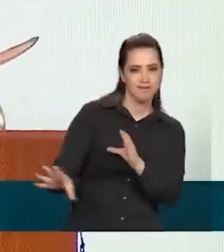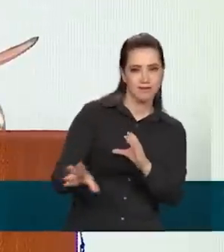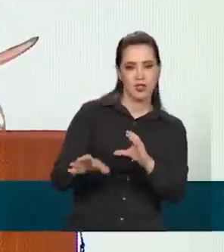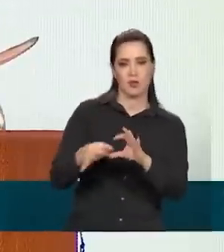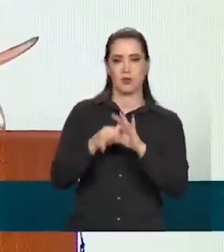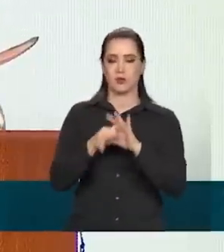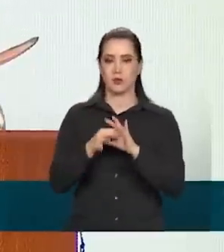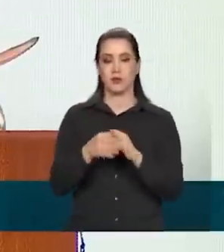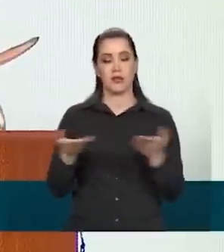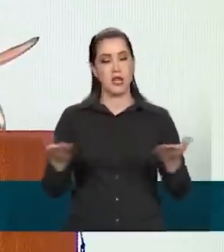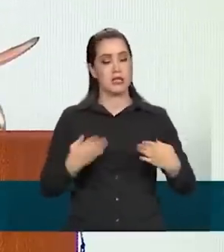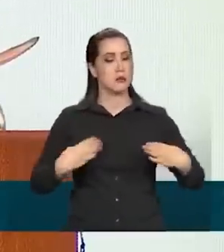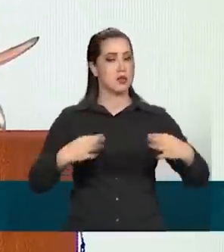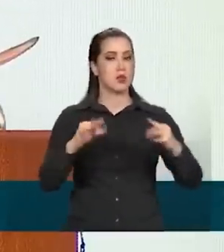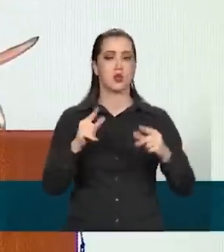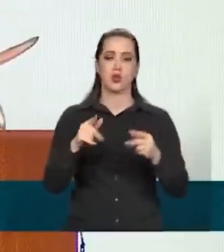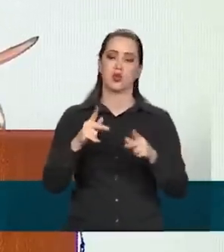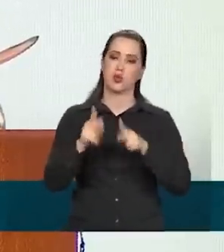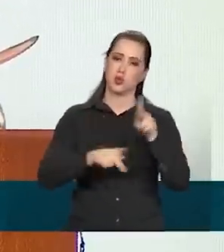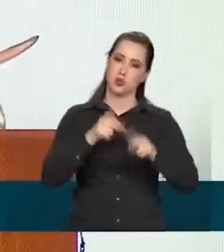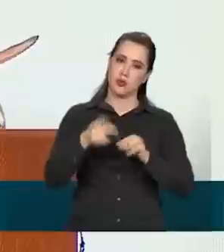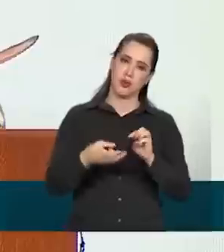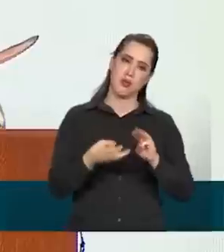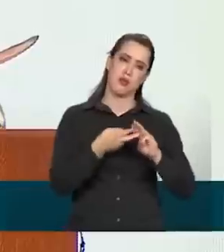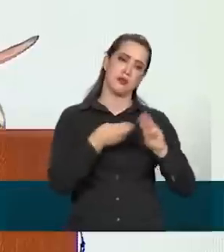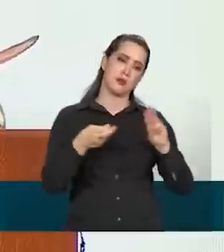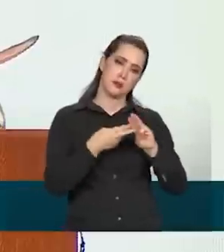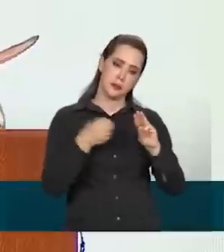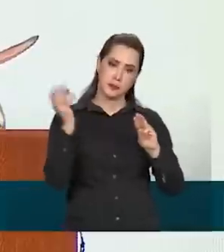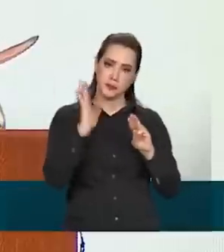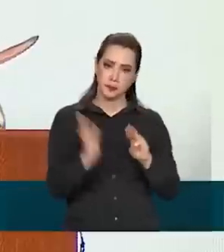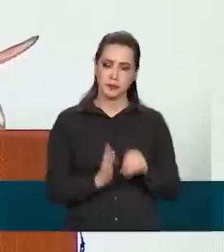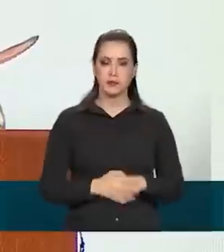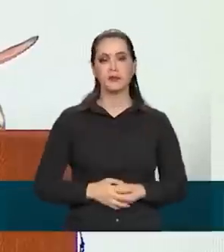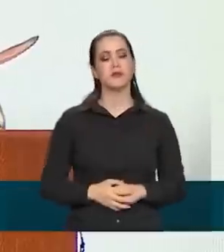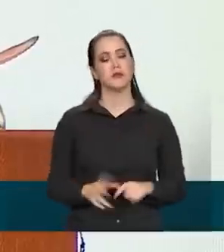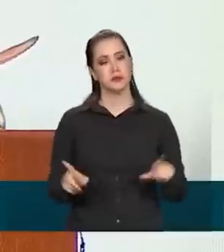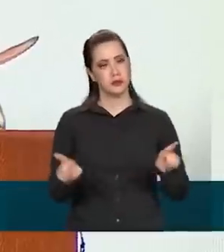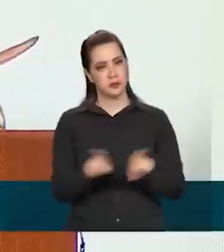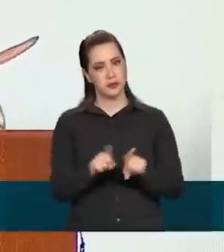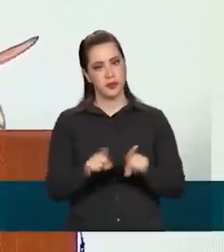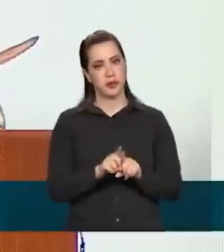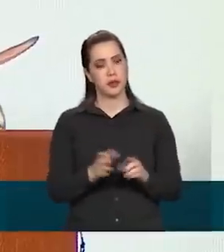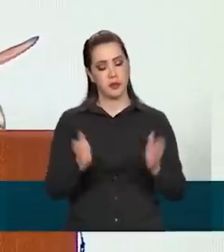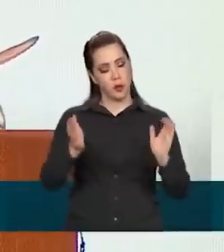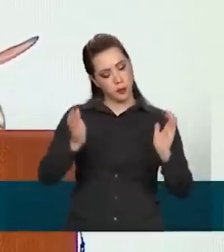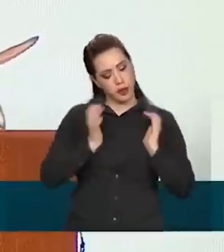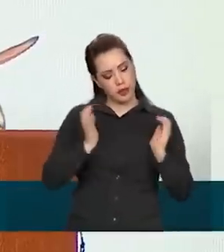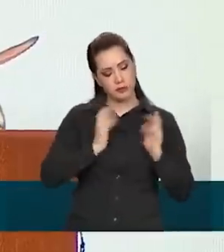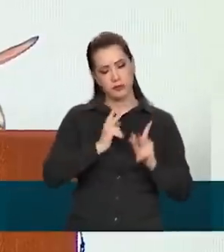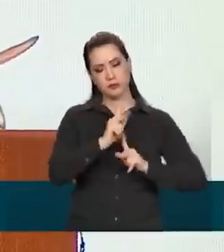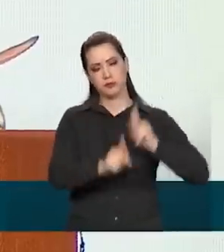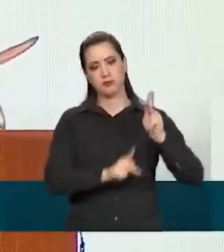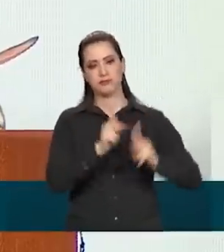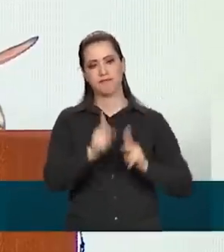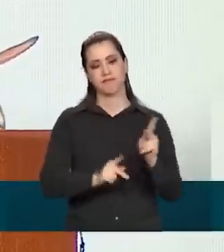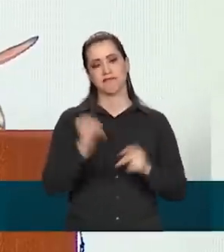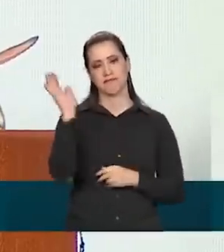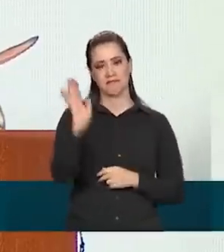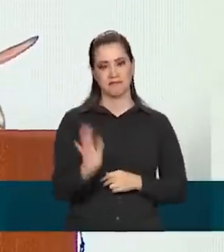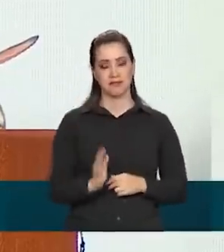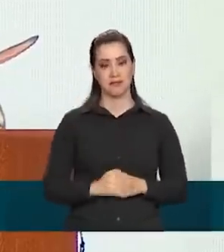ministério é de todos os povos indígenas do Brasil, além de patrimônio do povo